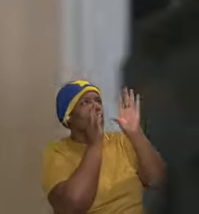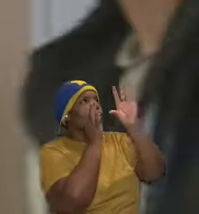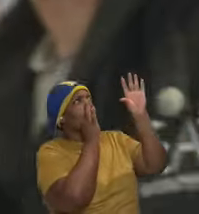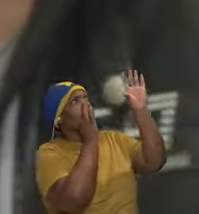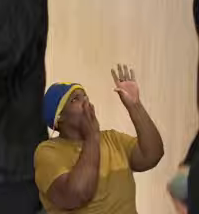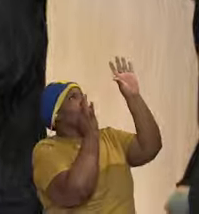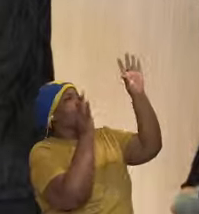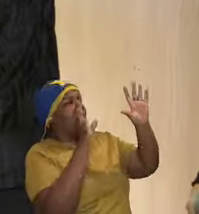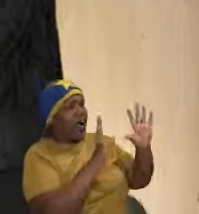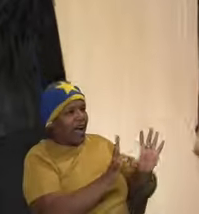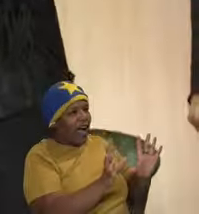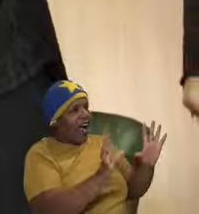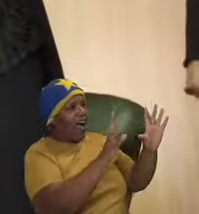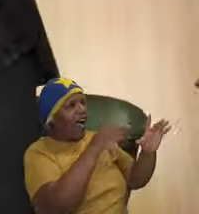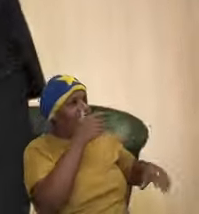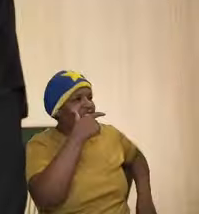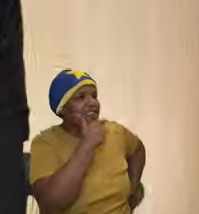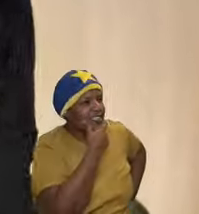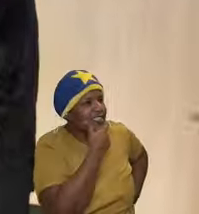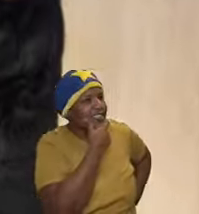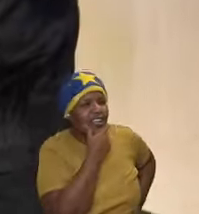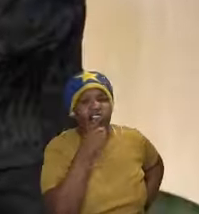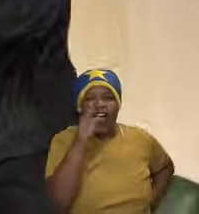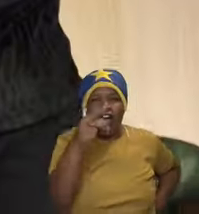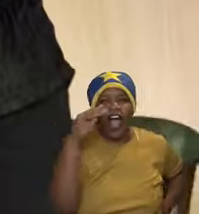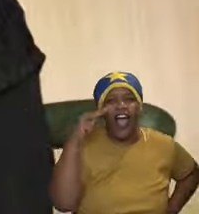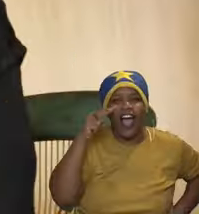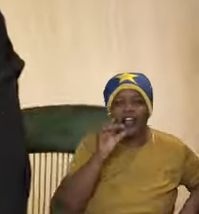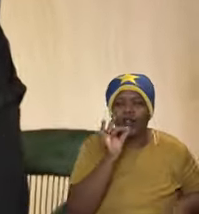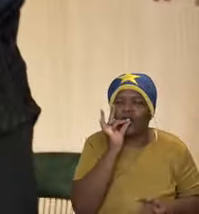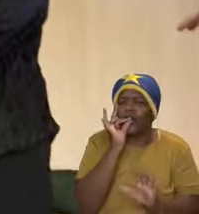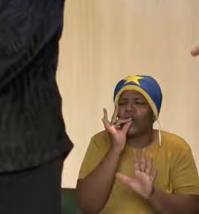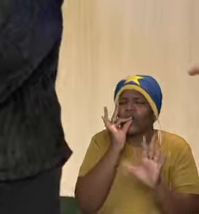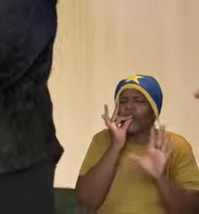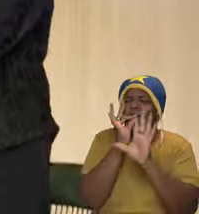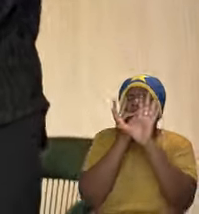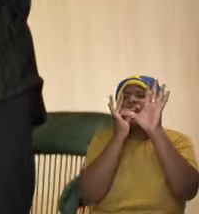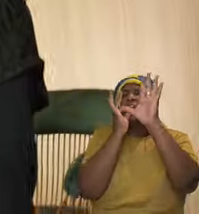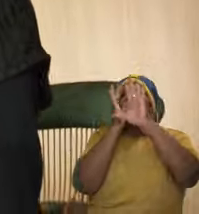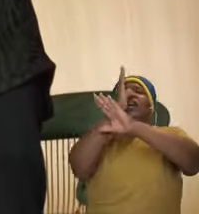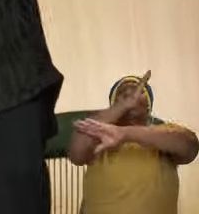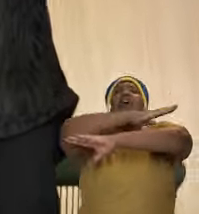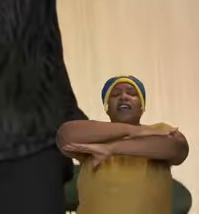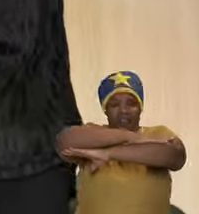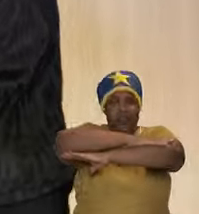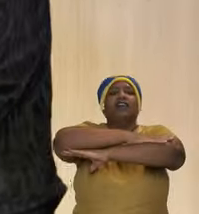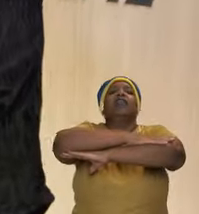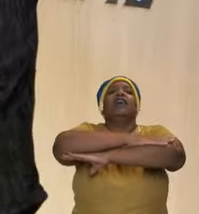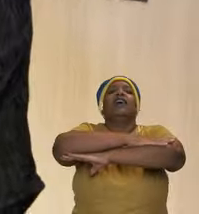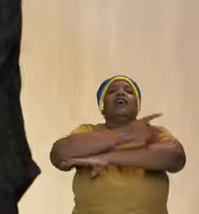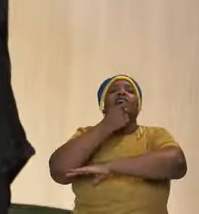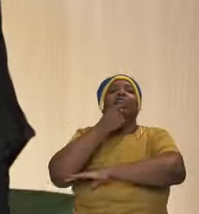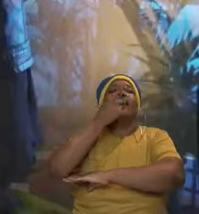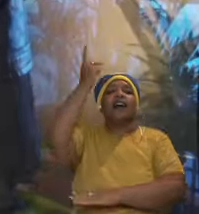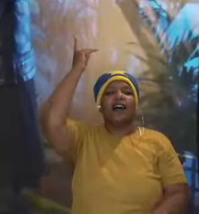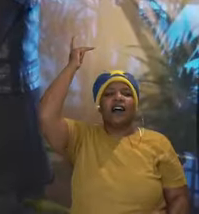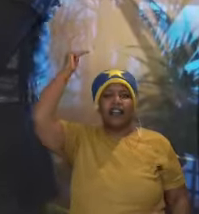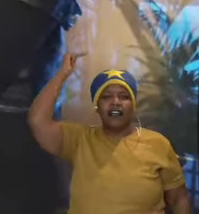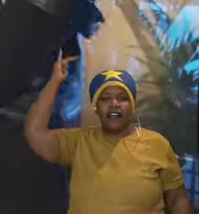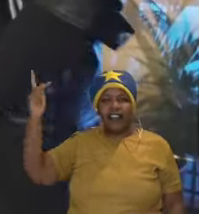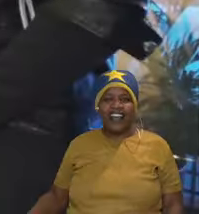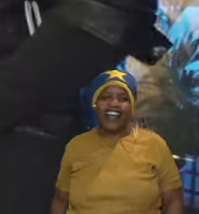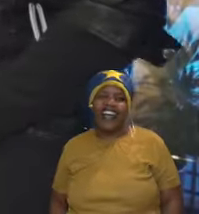do gênio, olha a fumaça do gênio. Olha a fumaça do gênio, fumaça do gênio. Boa!